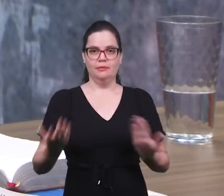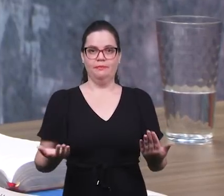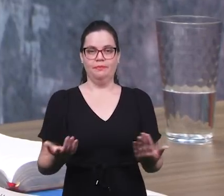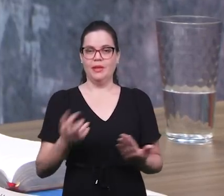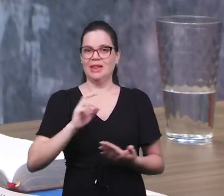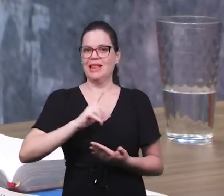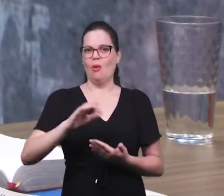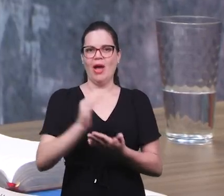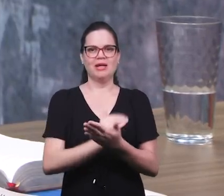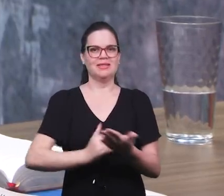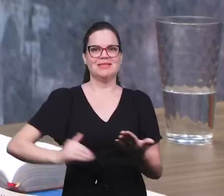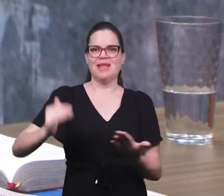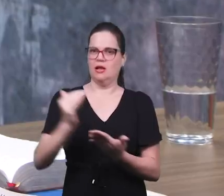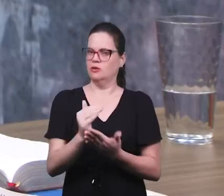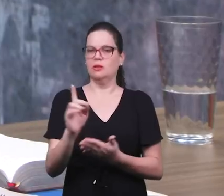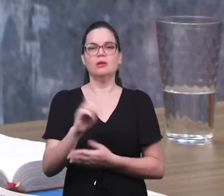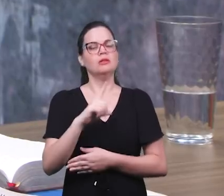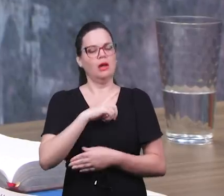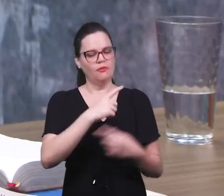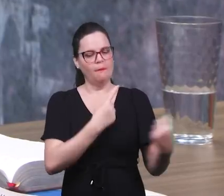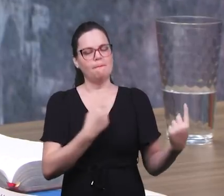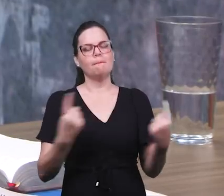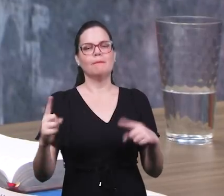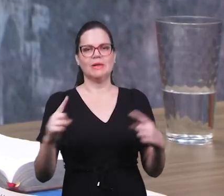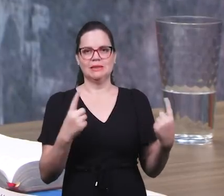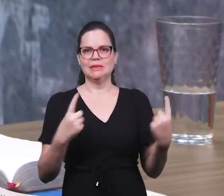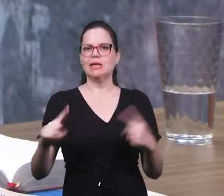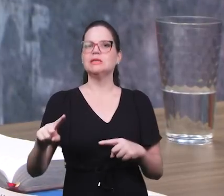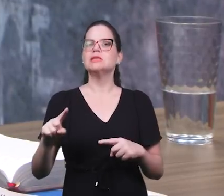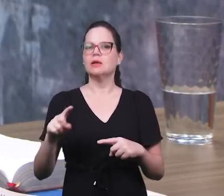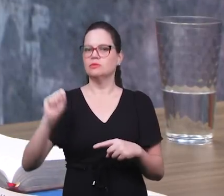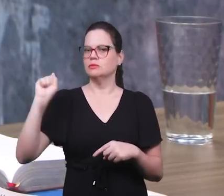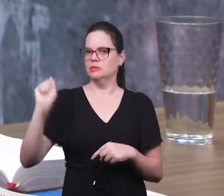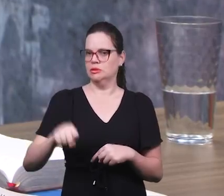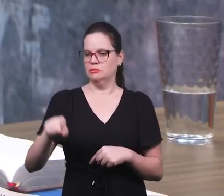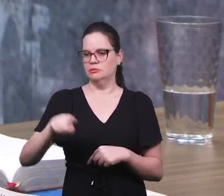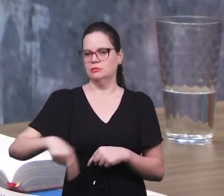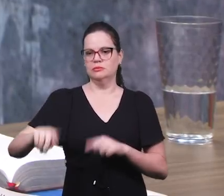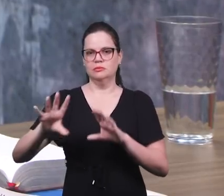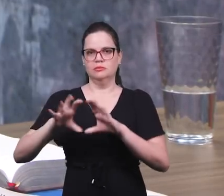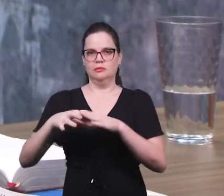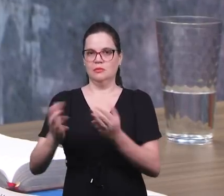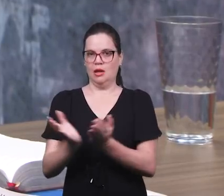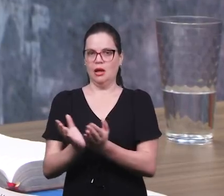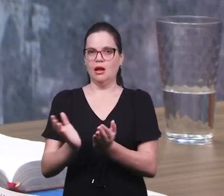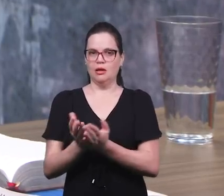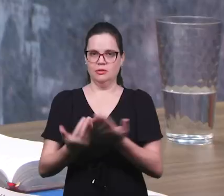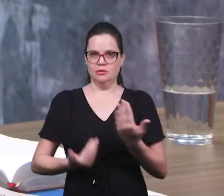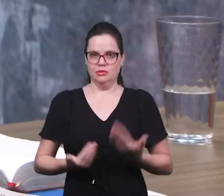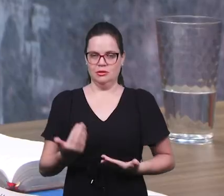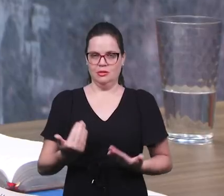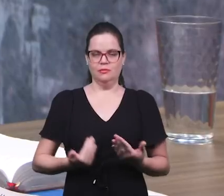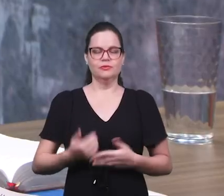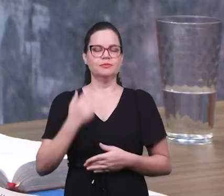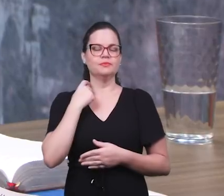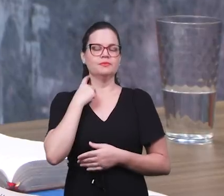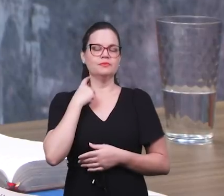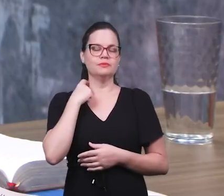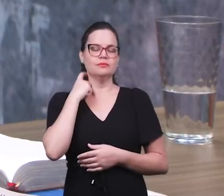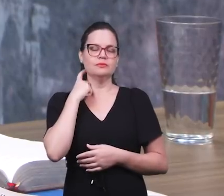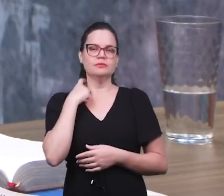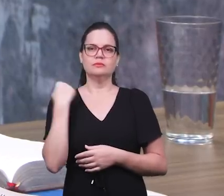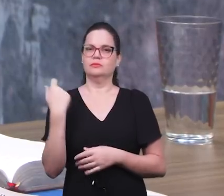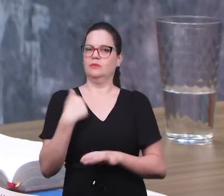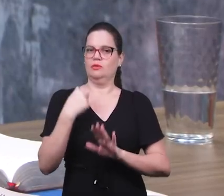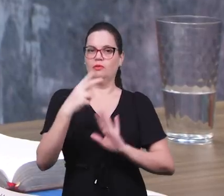exagero em relação a essa perseguição aos cristãos, né? Tem um texto aqui, eu vou ler